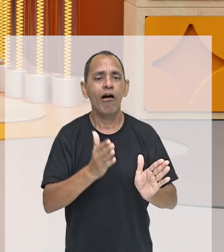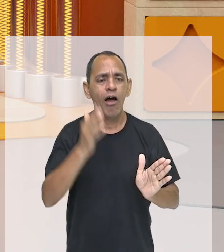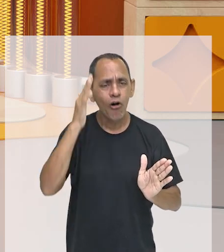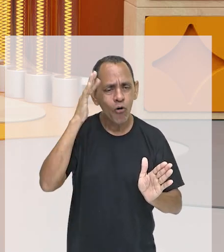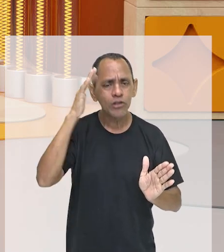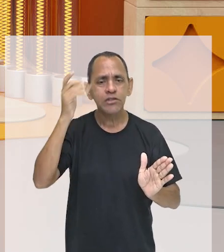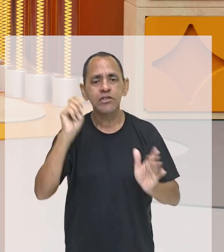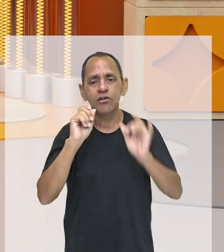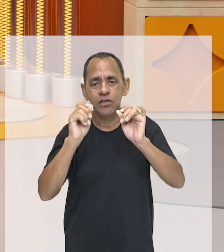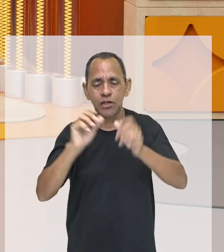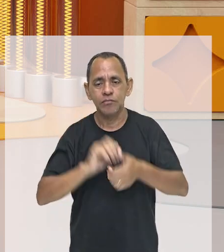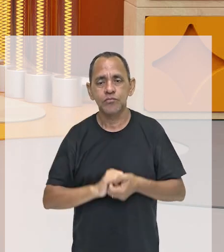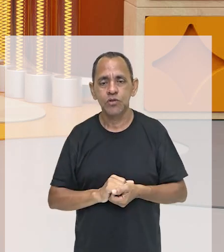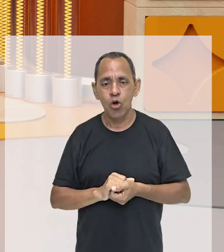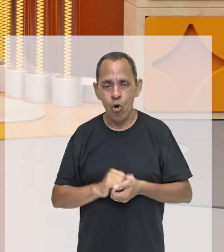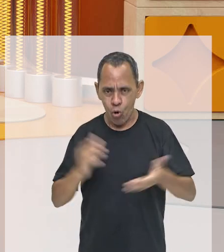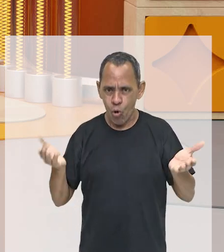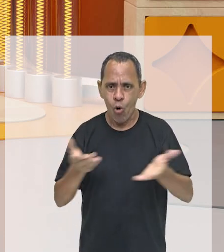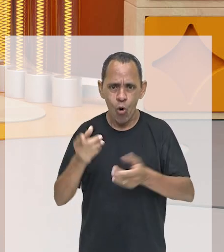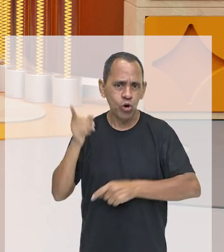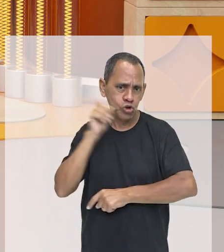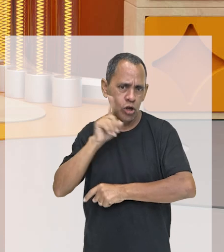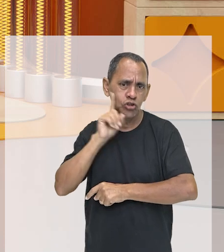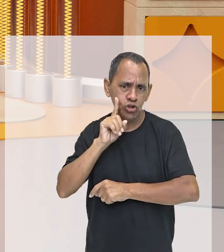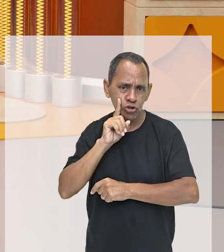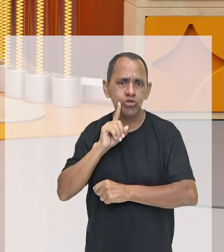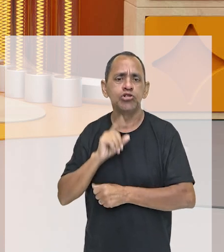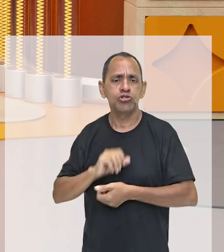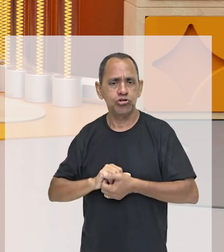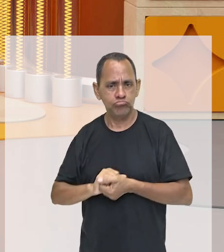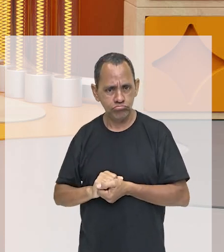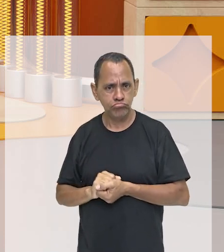continua sendo, né? Os Estados Unidos continua sendo uma grande potência